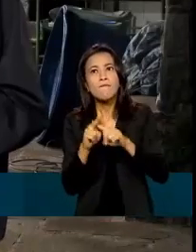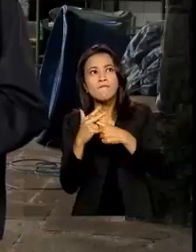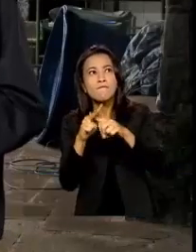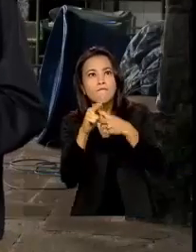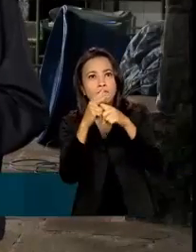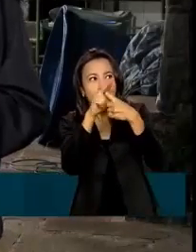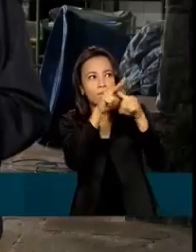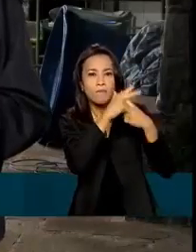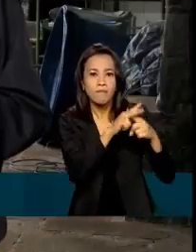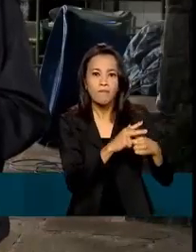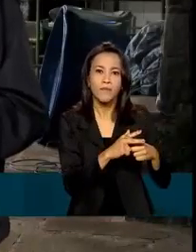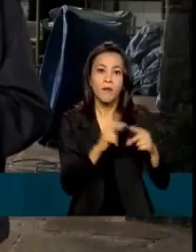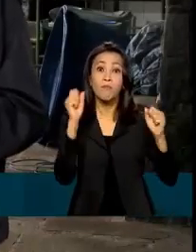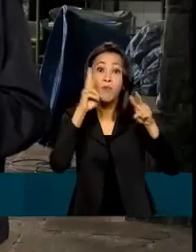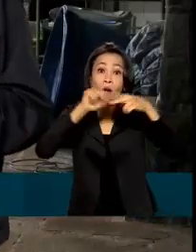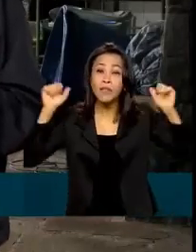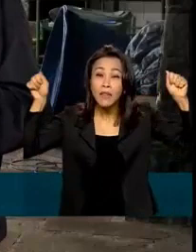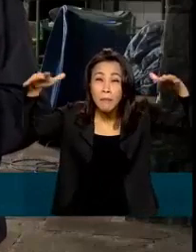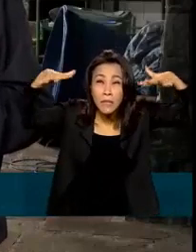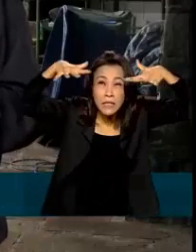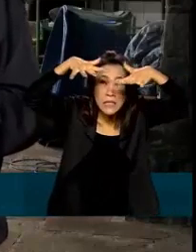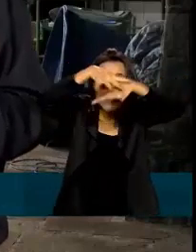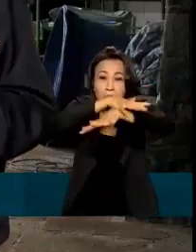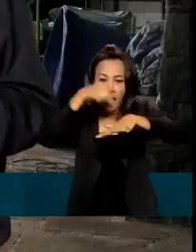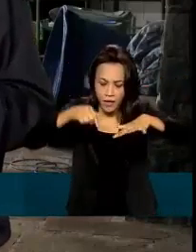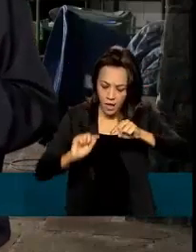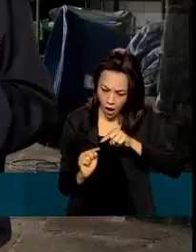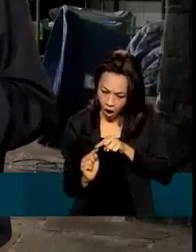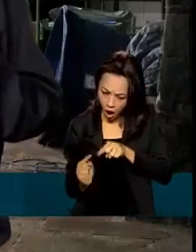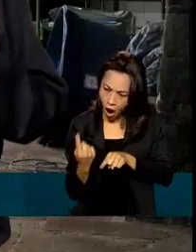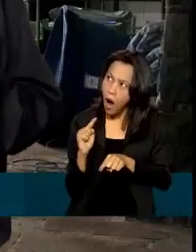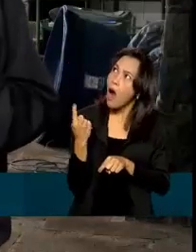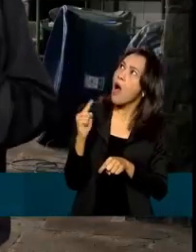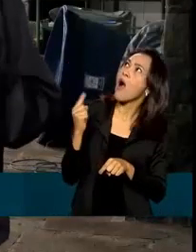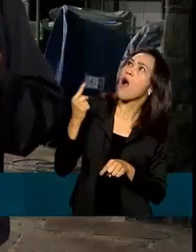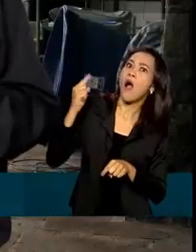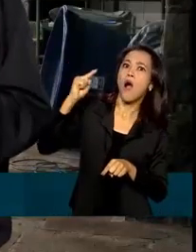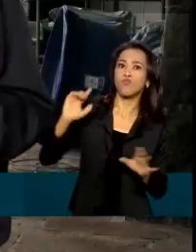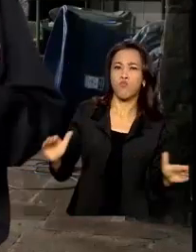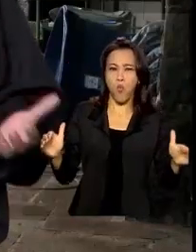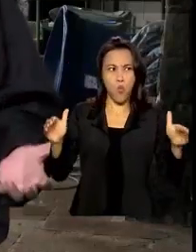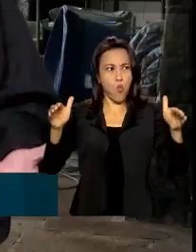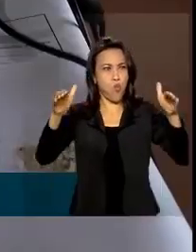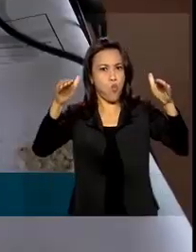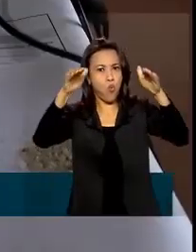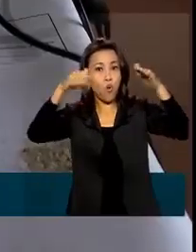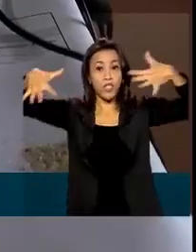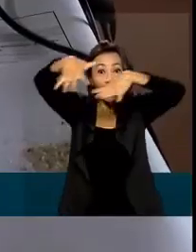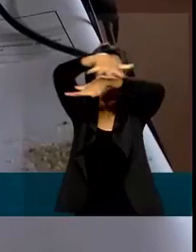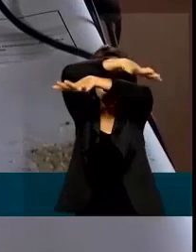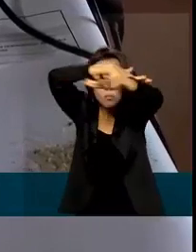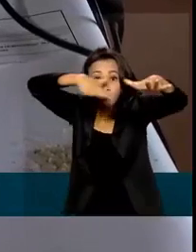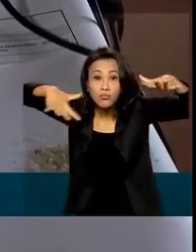da condensação da Neblina a gente tem uma altura aqui que praticamente tem momento que a gente está dentro da nuvem